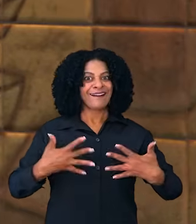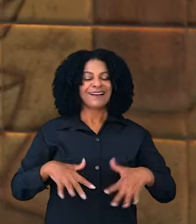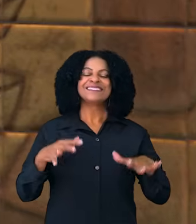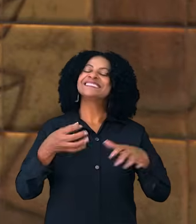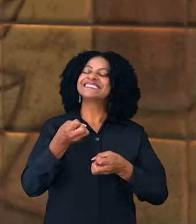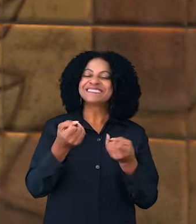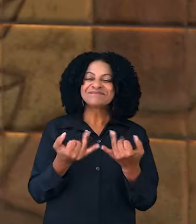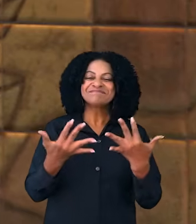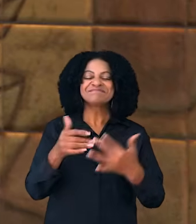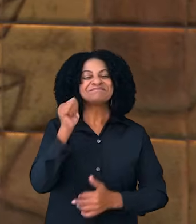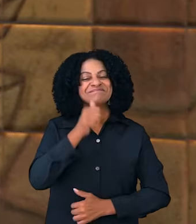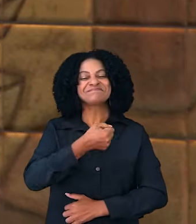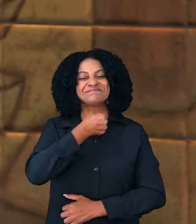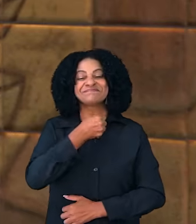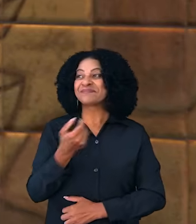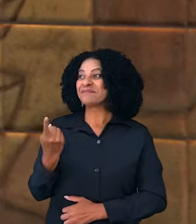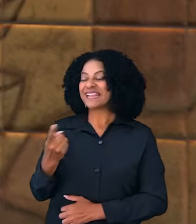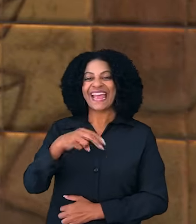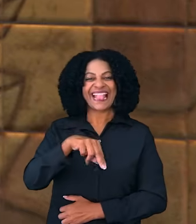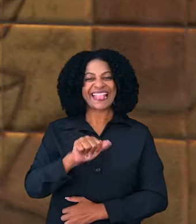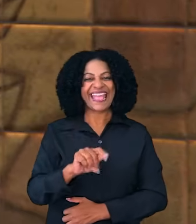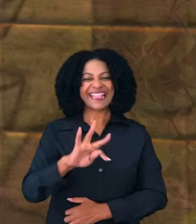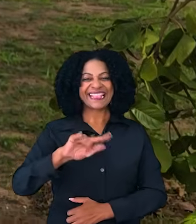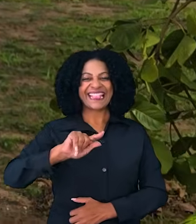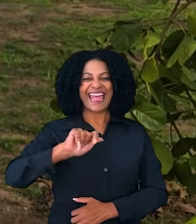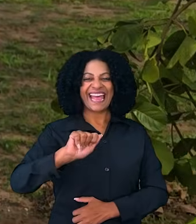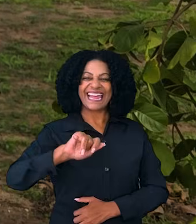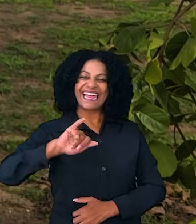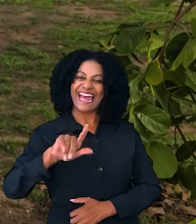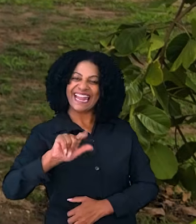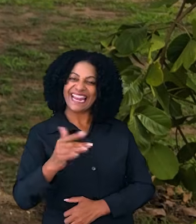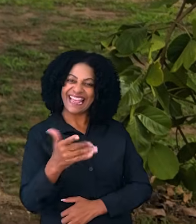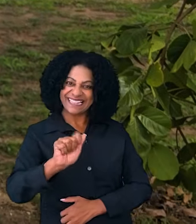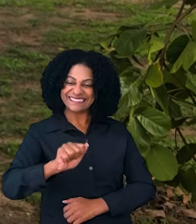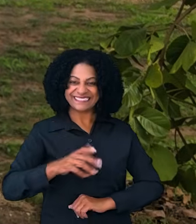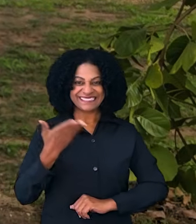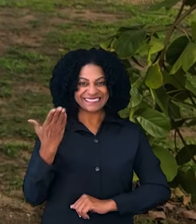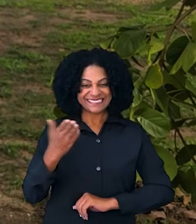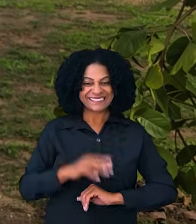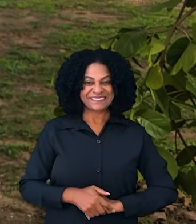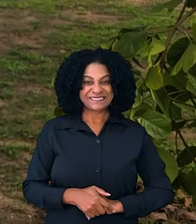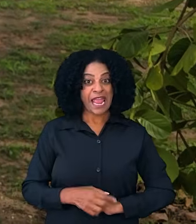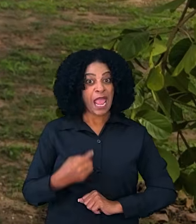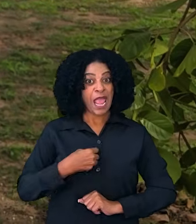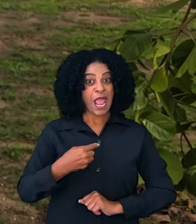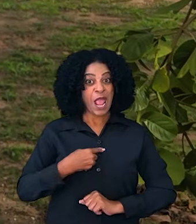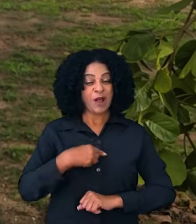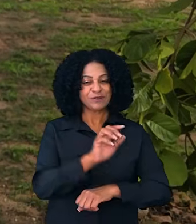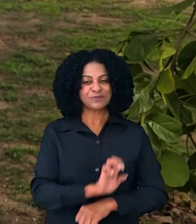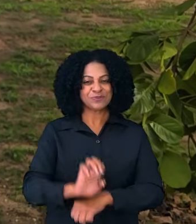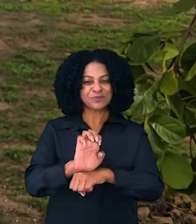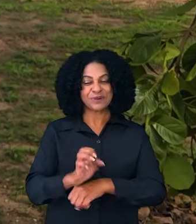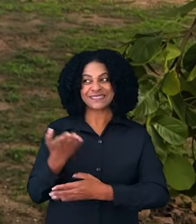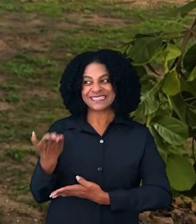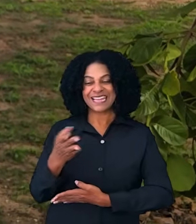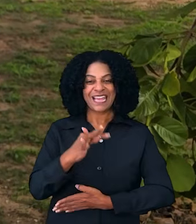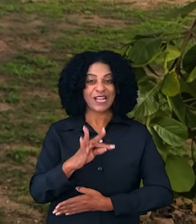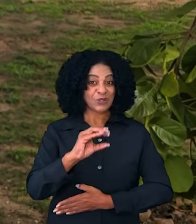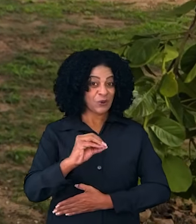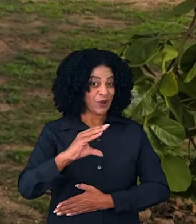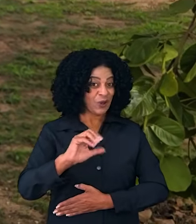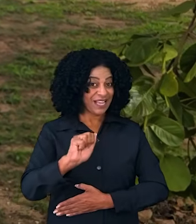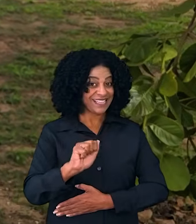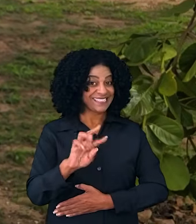esses atendimentos é a jornalista Natália Pianegonda. Eu falo da cidade de Araguatins, norte do Tocantins, na região do Bico